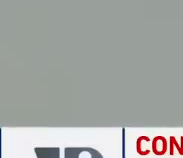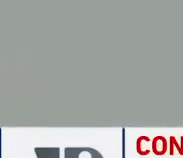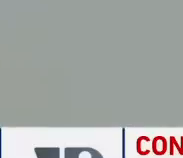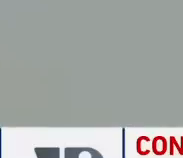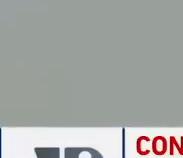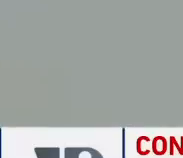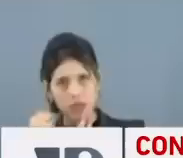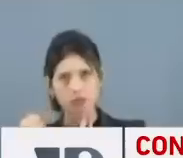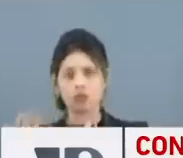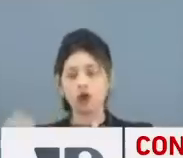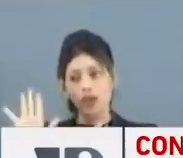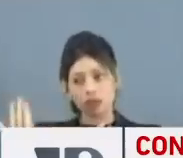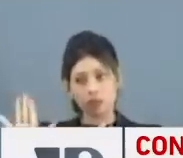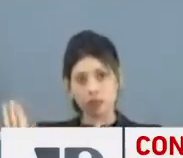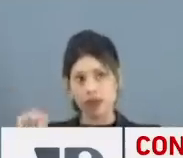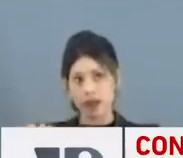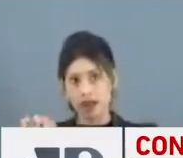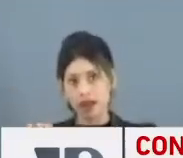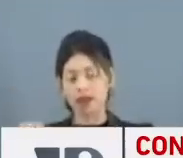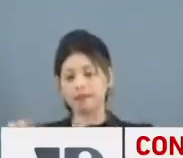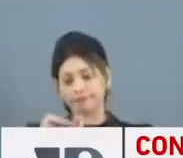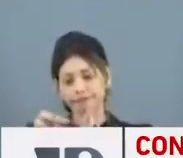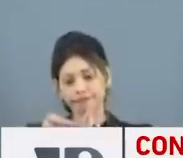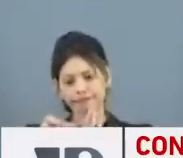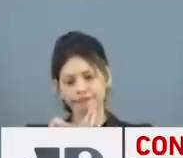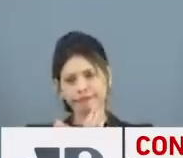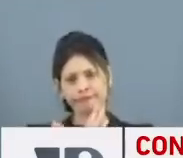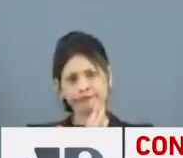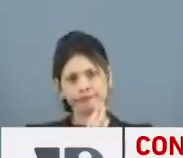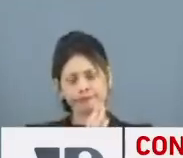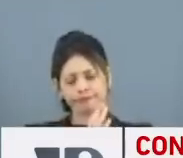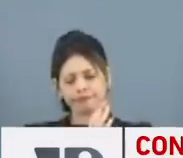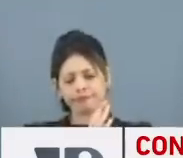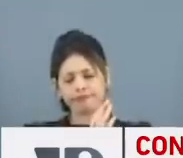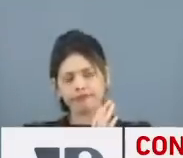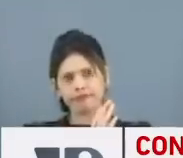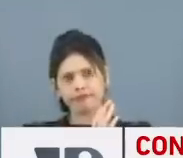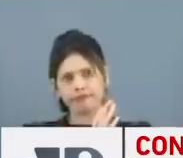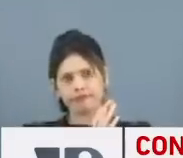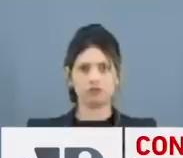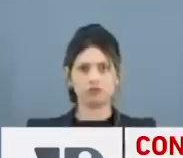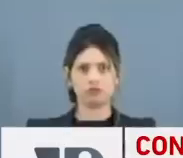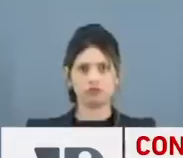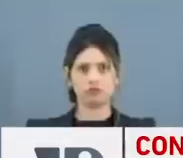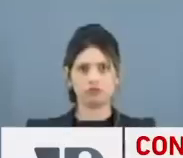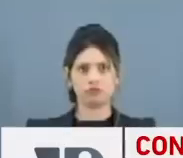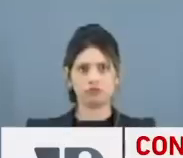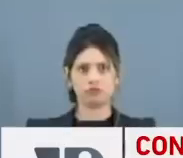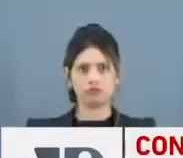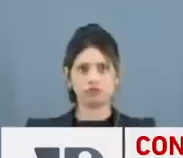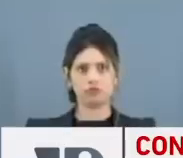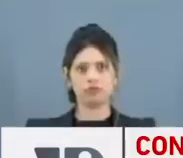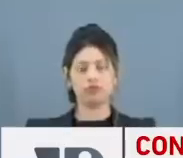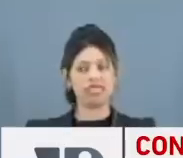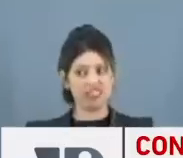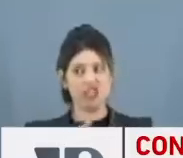para ser cumprida. Nesta quarta-feira, o ministro de Minas e Energia, Alexandre Silveira, também foi ouvido na Comissão